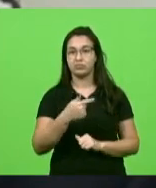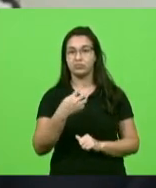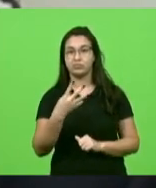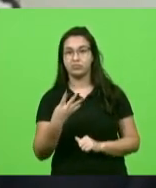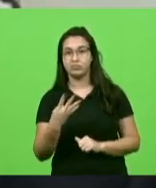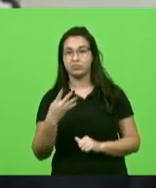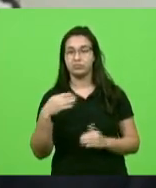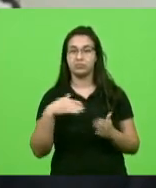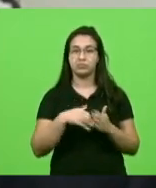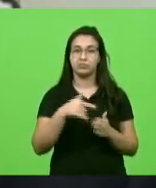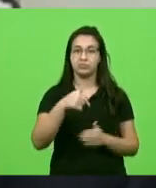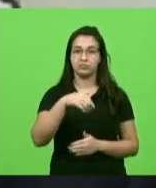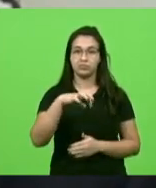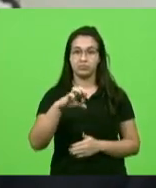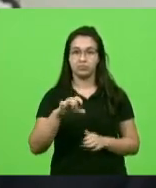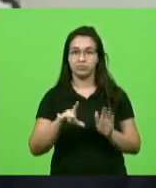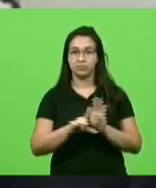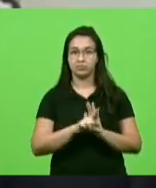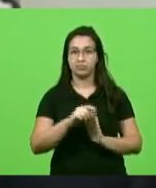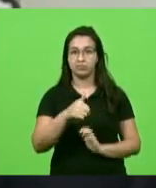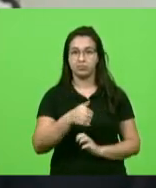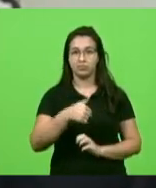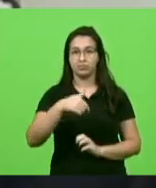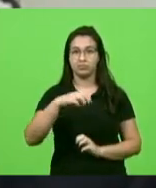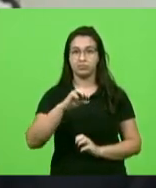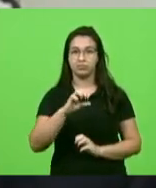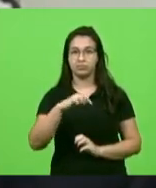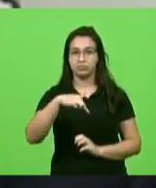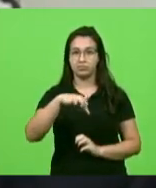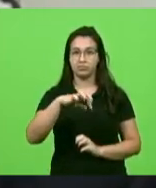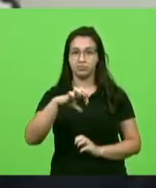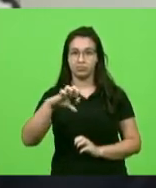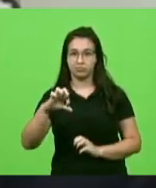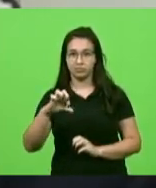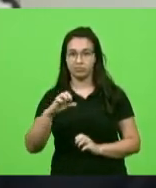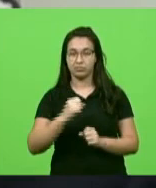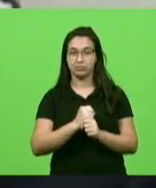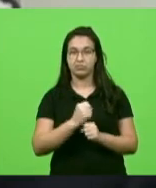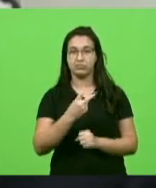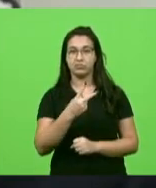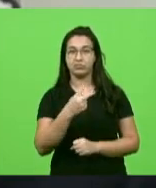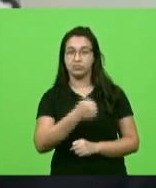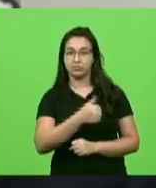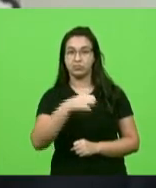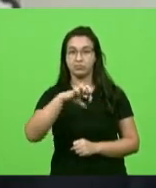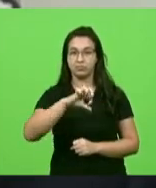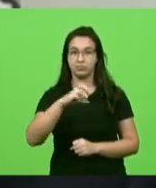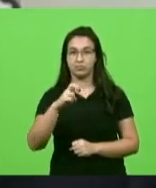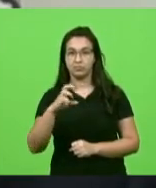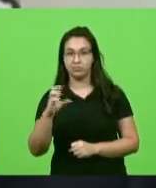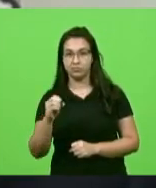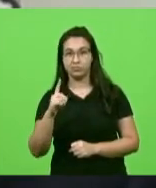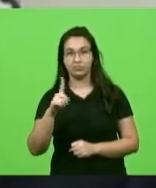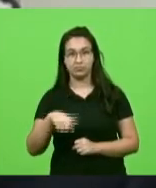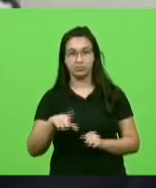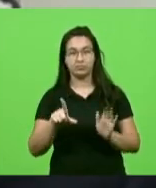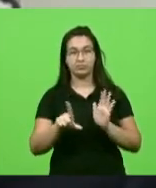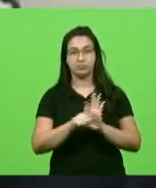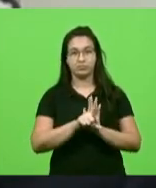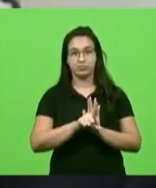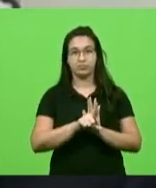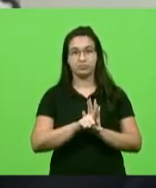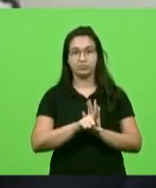79 da lei 1.079 de Dez de Abril de 1950 que a lei que rege